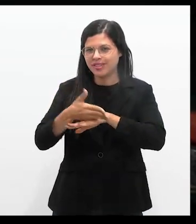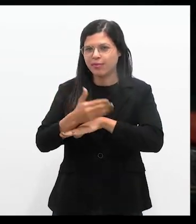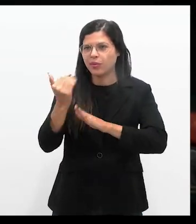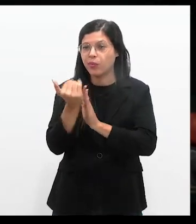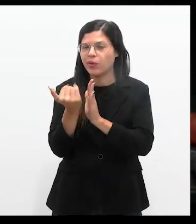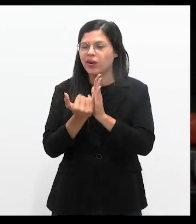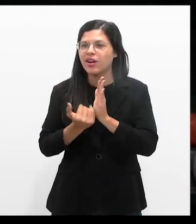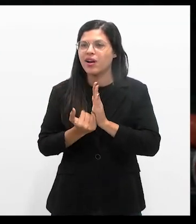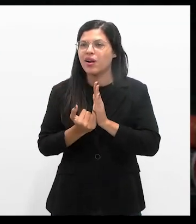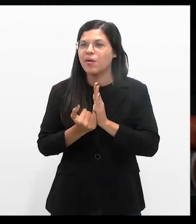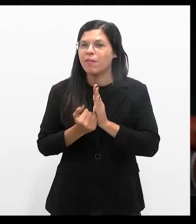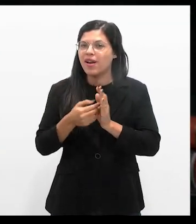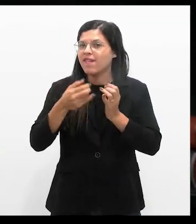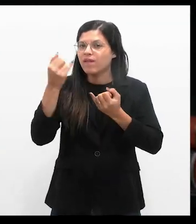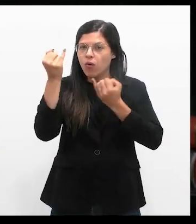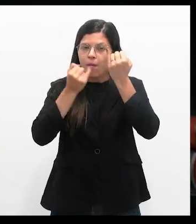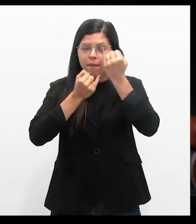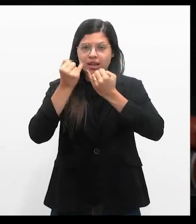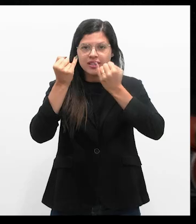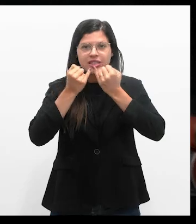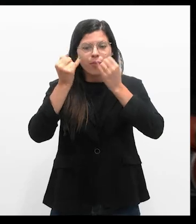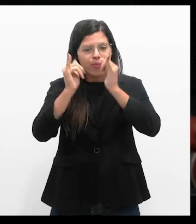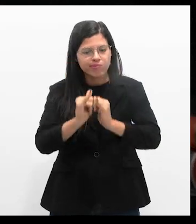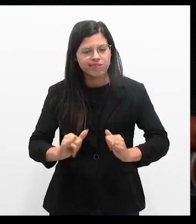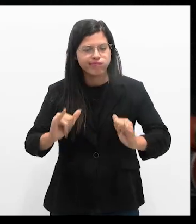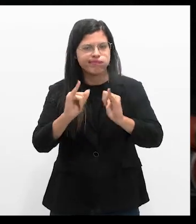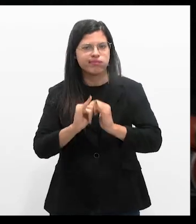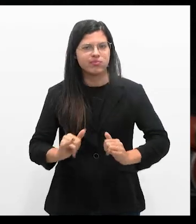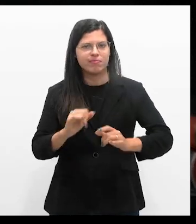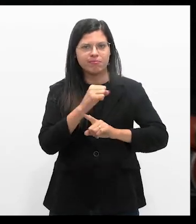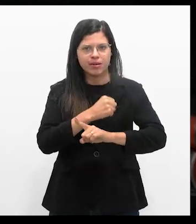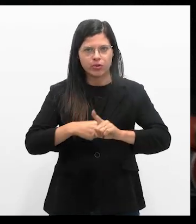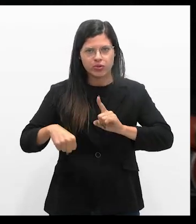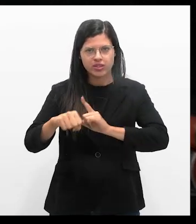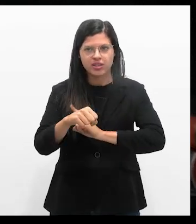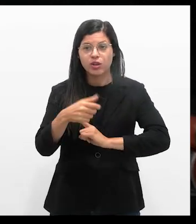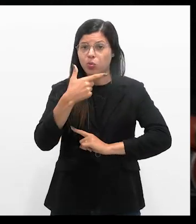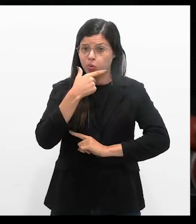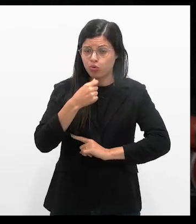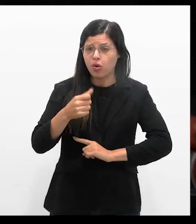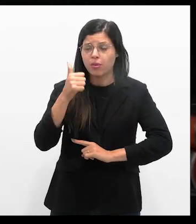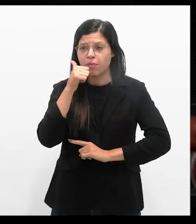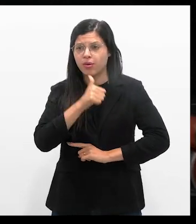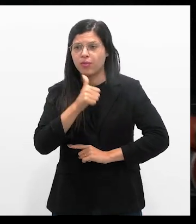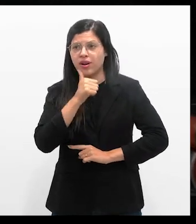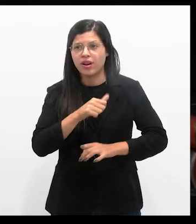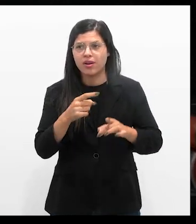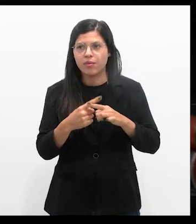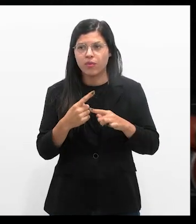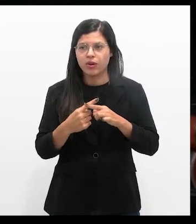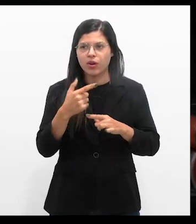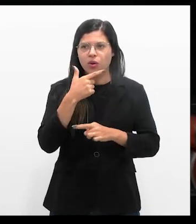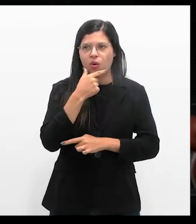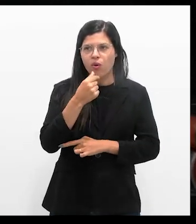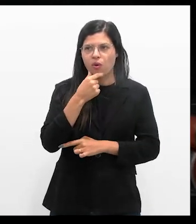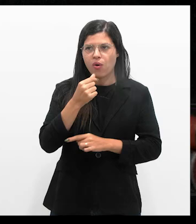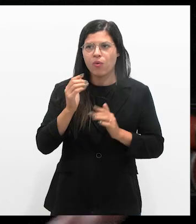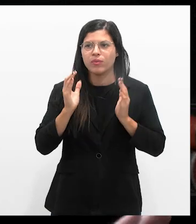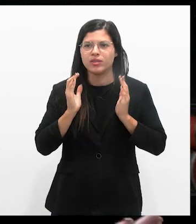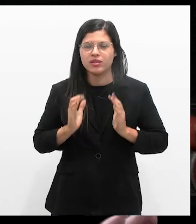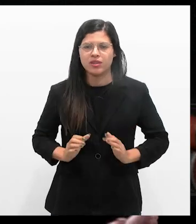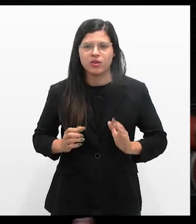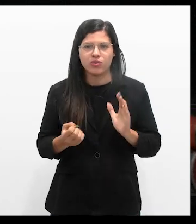programa ultrapassa o que a gente imagina, porque é a informação que chega para a sociedade, para os homens e para as mulheres, porque o